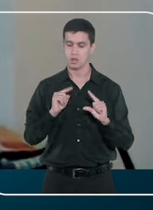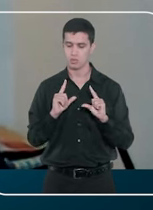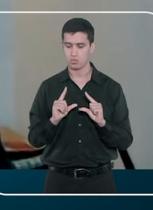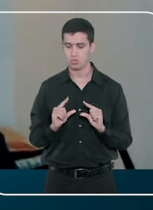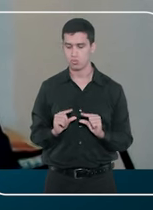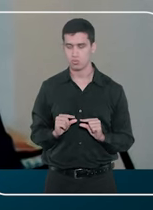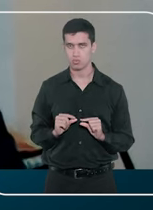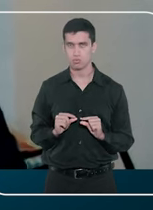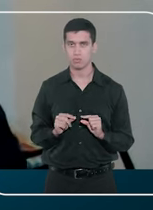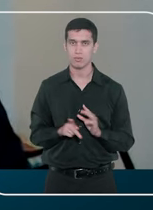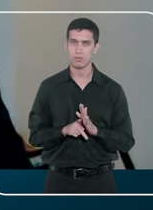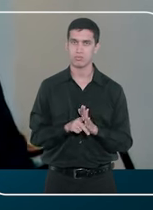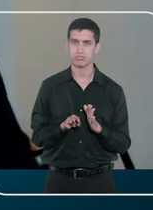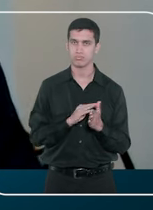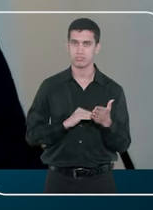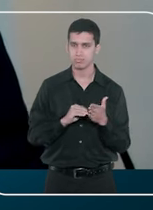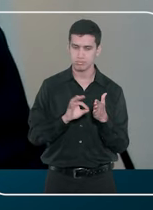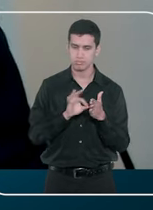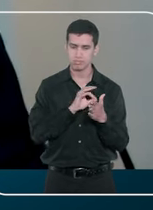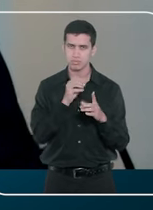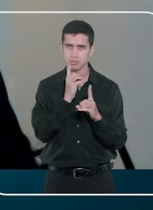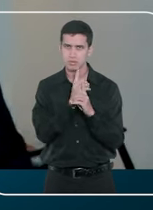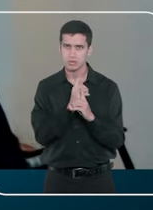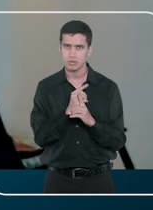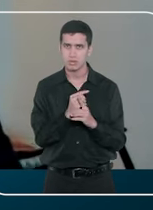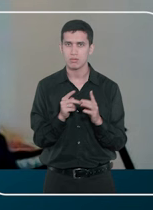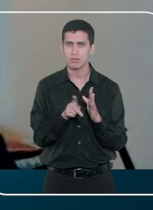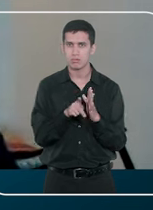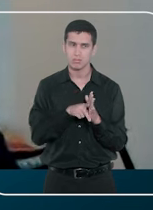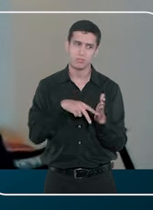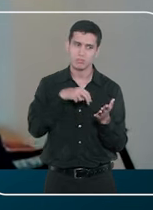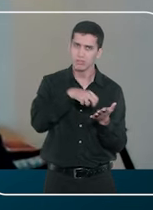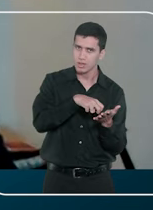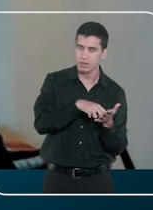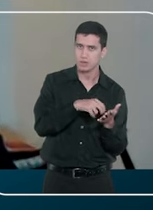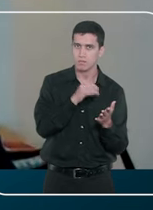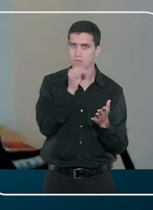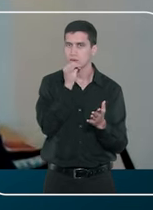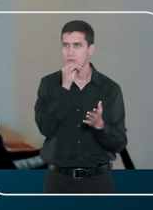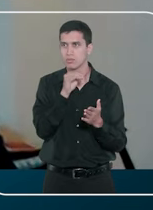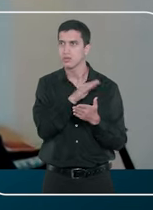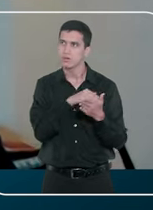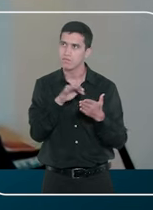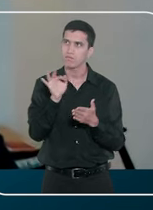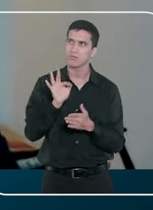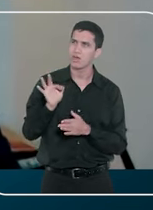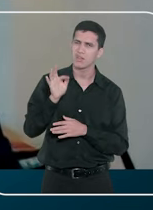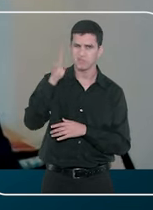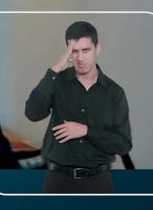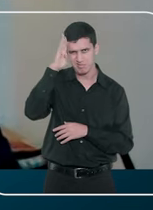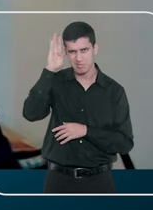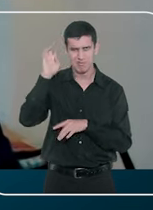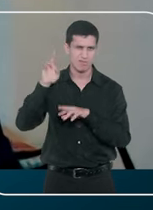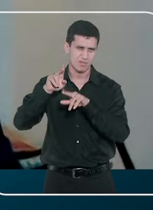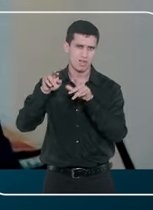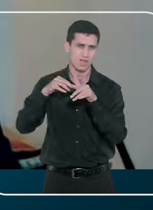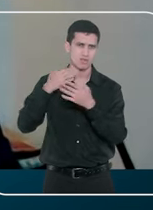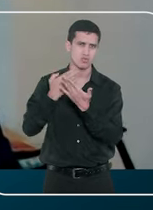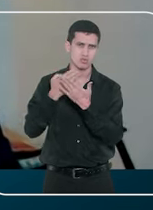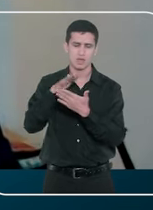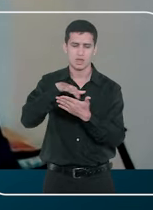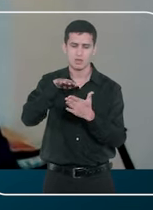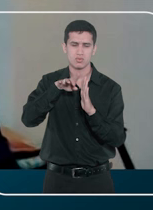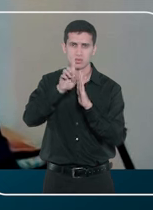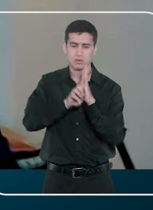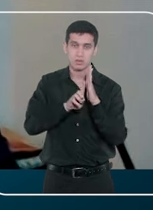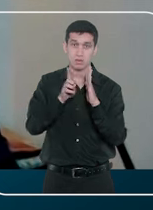reduzida discricionariedade persecutória. O que eu quero dizer com isso? Nos bancos de faculdade, na graduação, no estudo do direito em geral, a gente aprende que